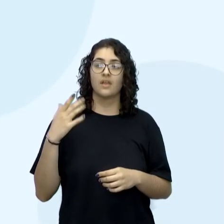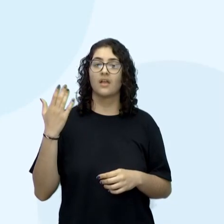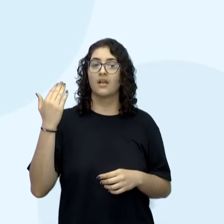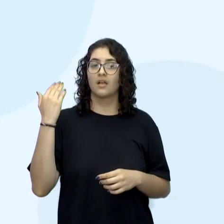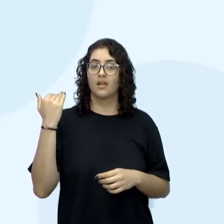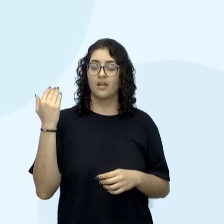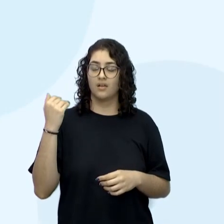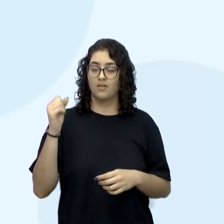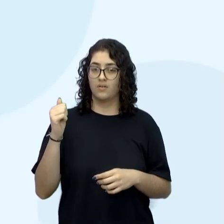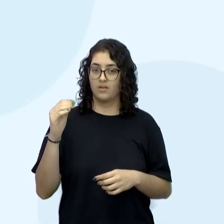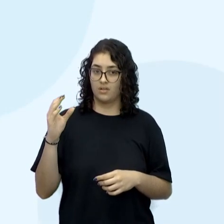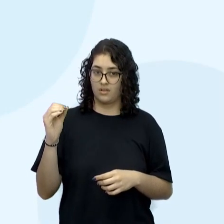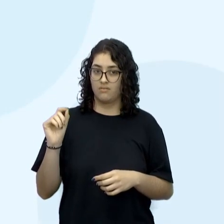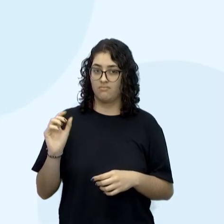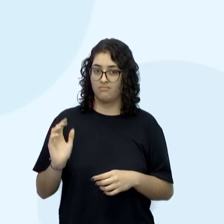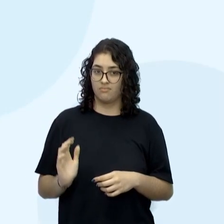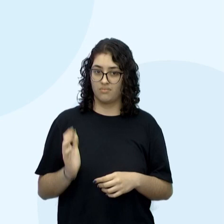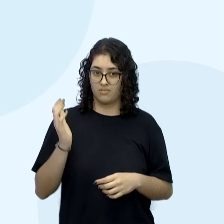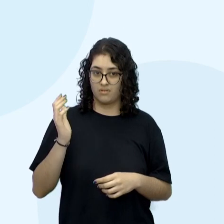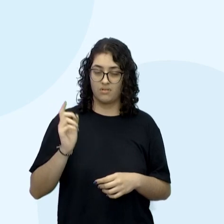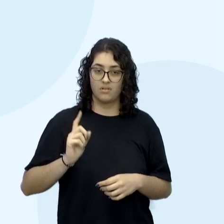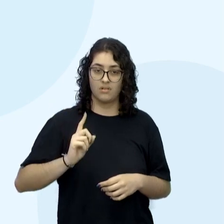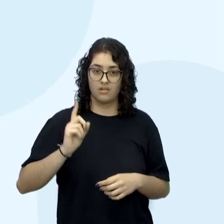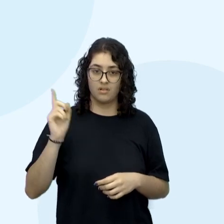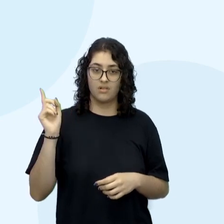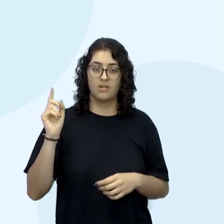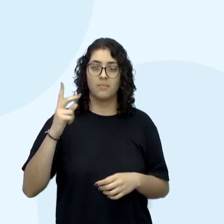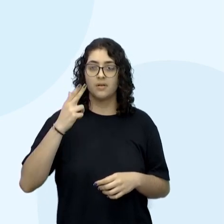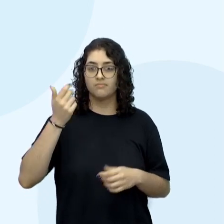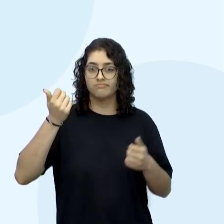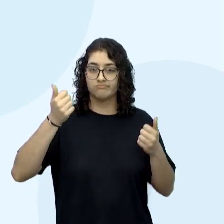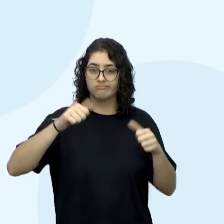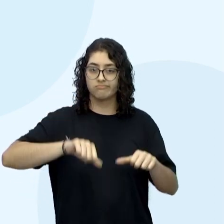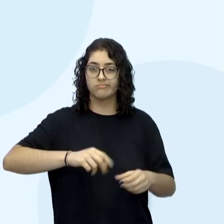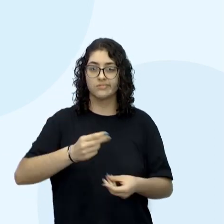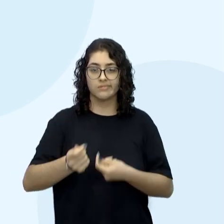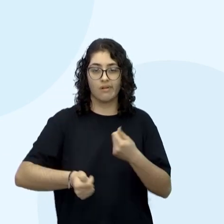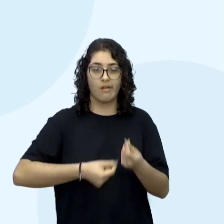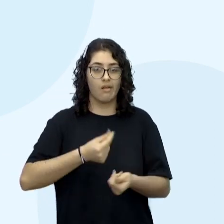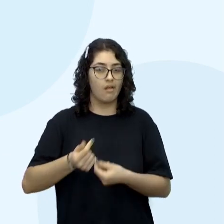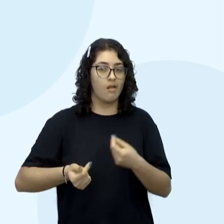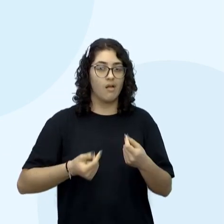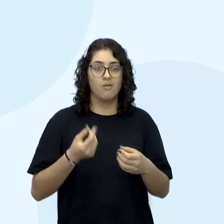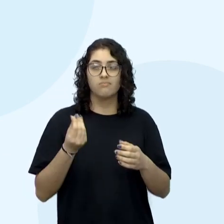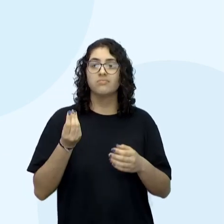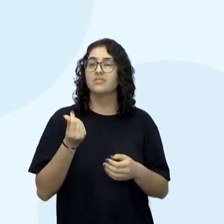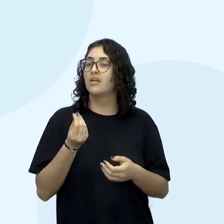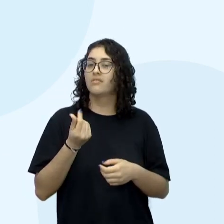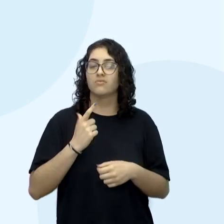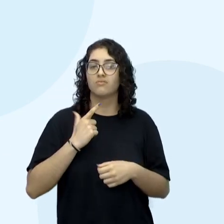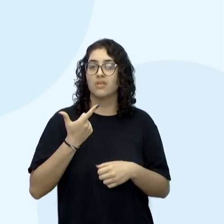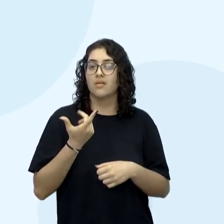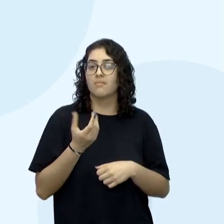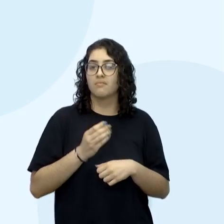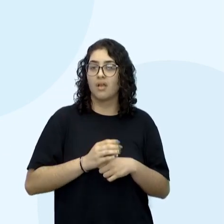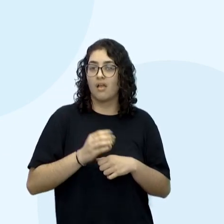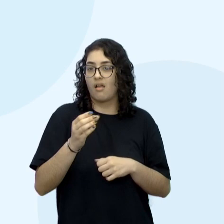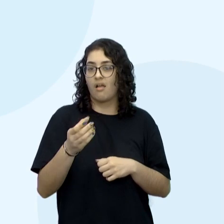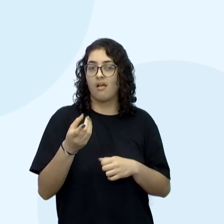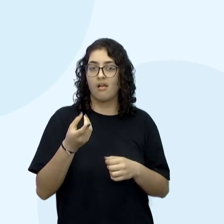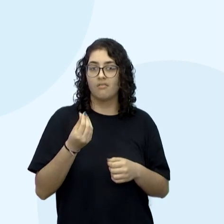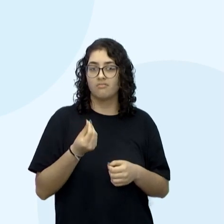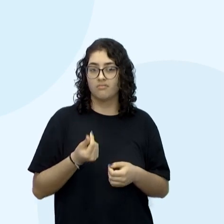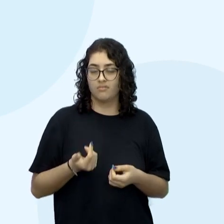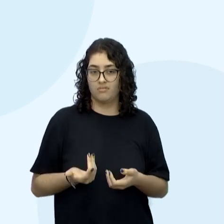aconteceu? Em outubro de 82, a crise econômica do país piora com a falta de dinheiro para pagar a dívida externa. Falta dinheiro para